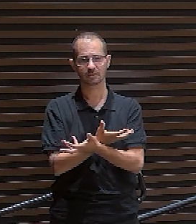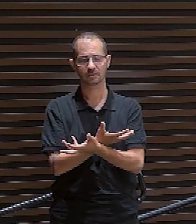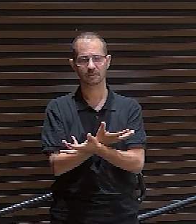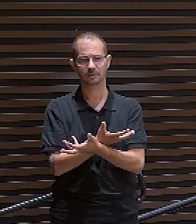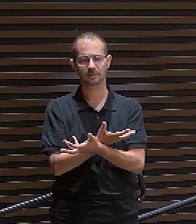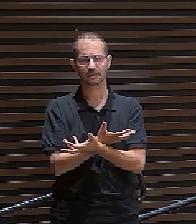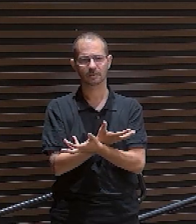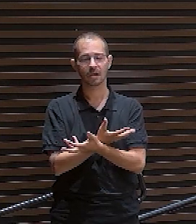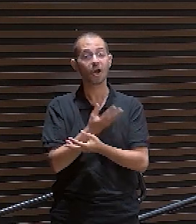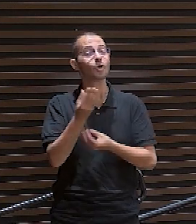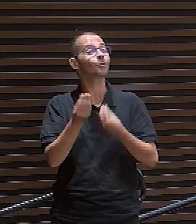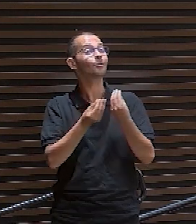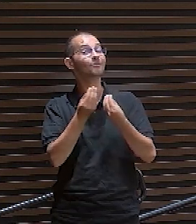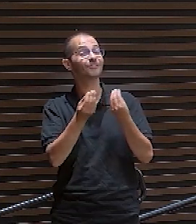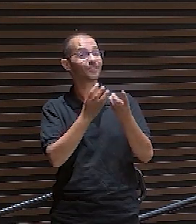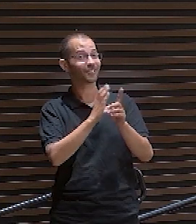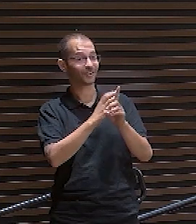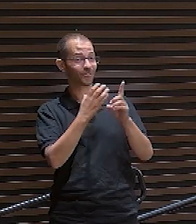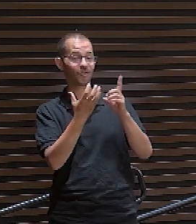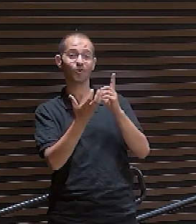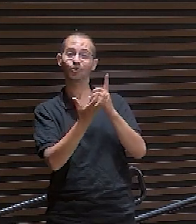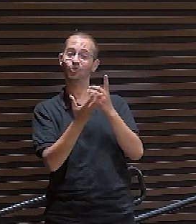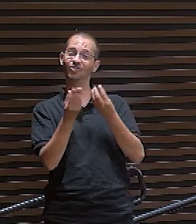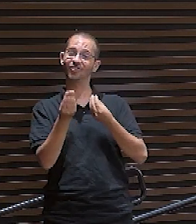Como é que foi o culto?